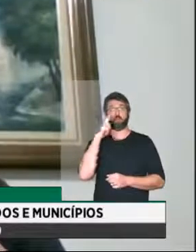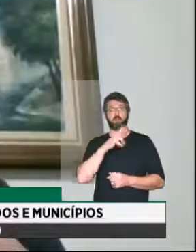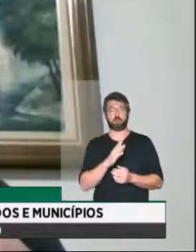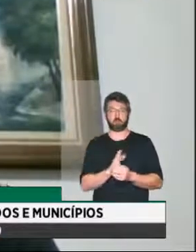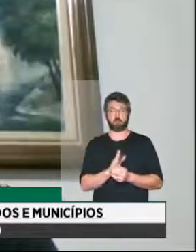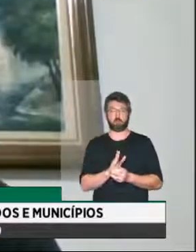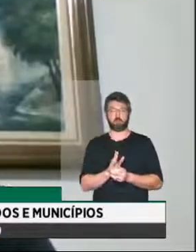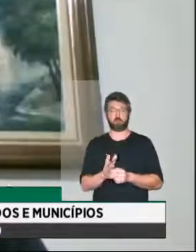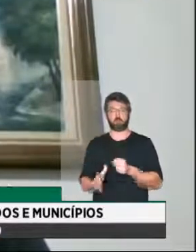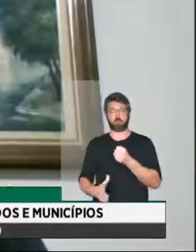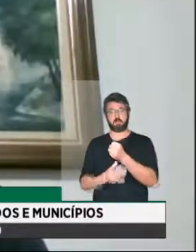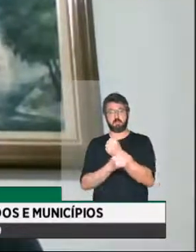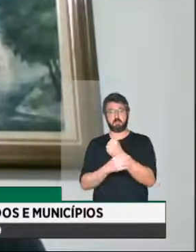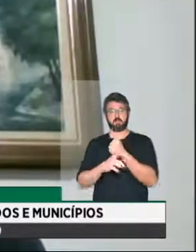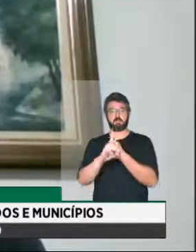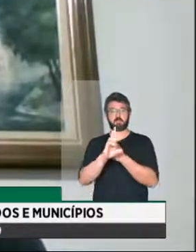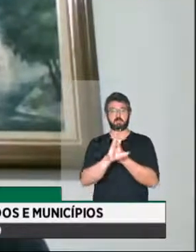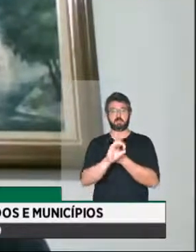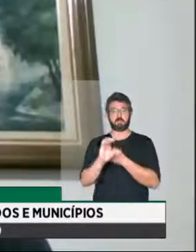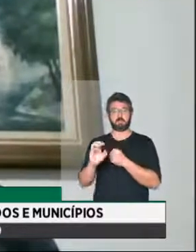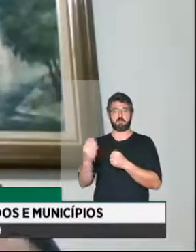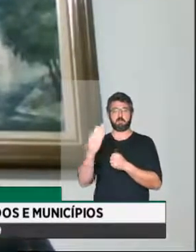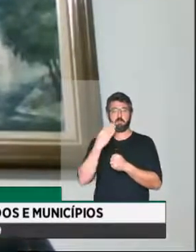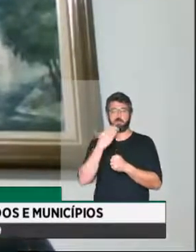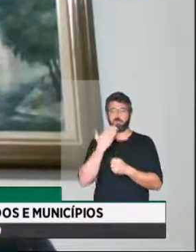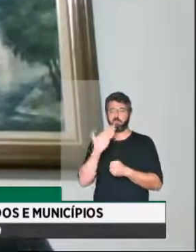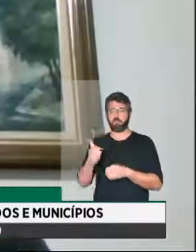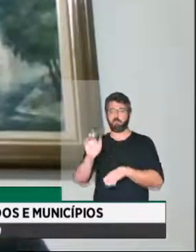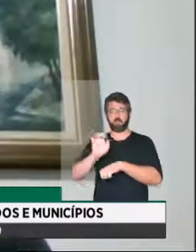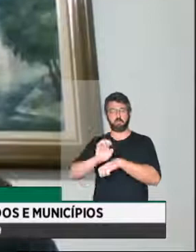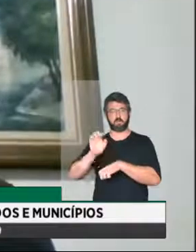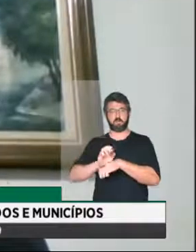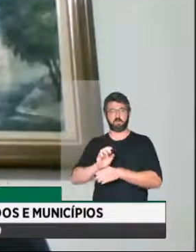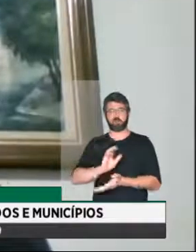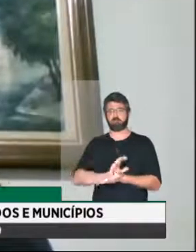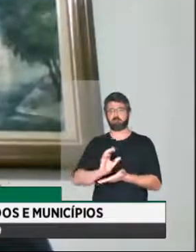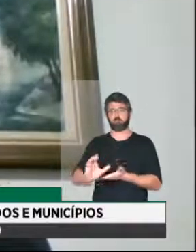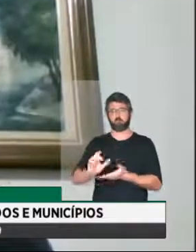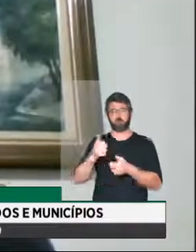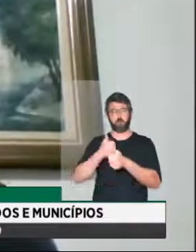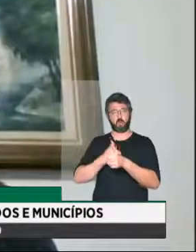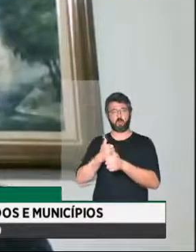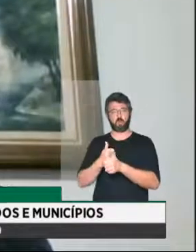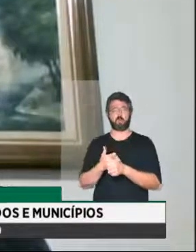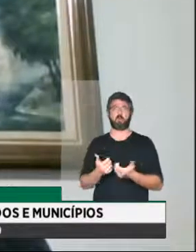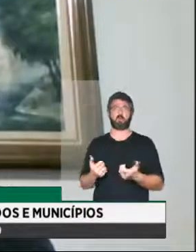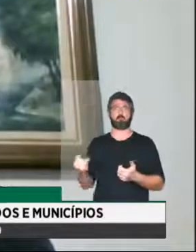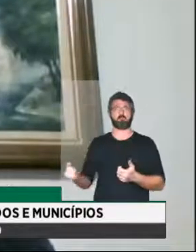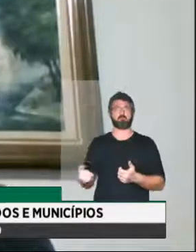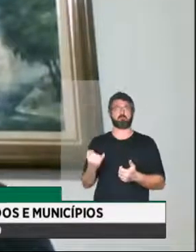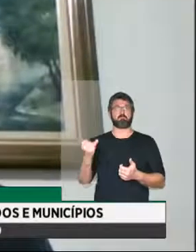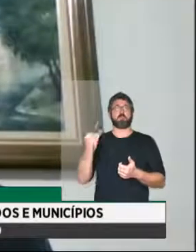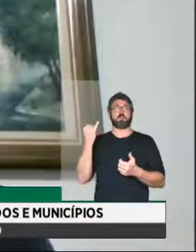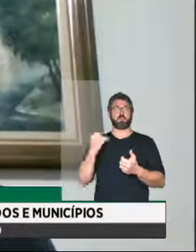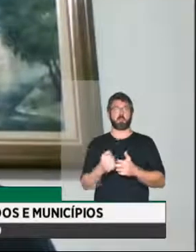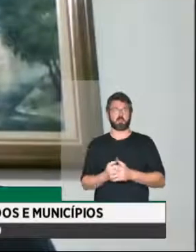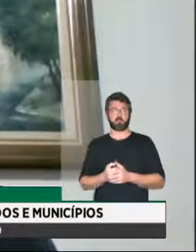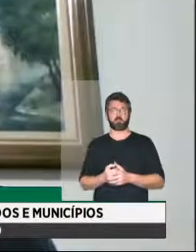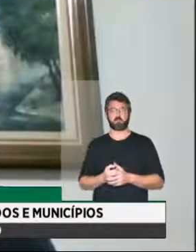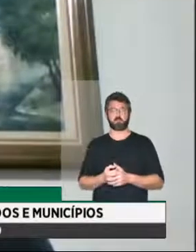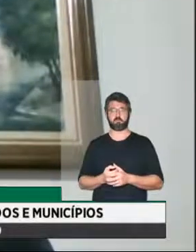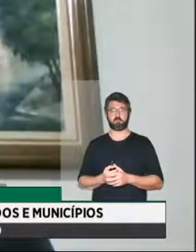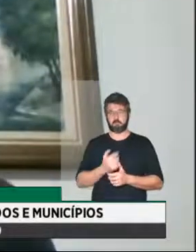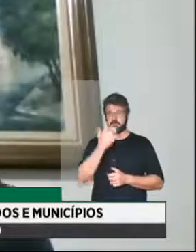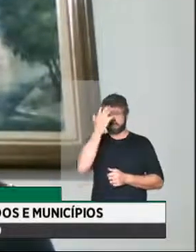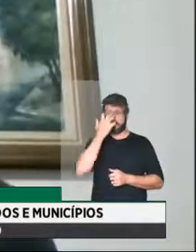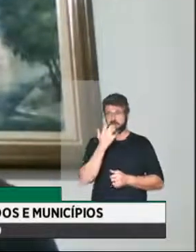e garantir 100 bilhões para os estados aplicarem nesse combate importante que vem sendo levado